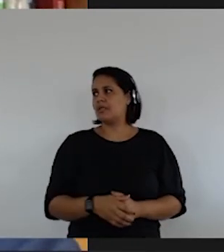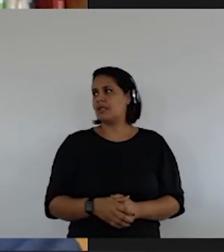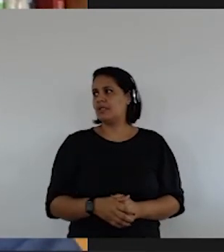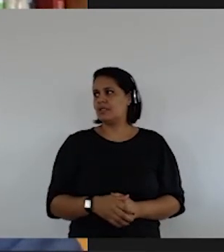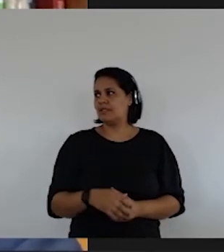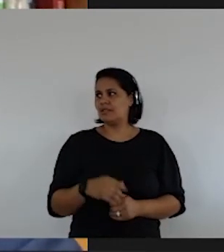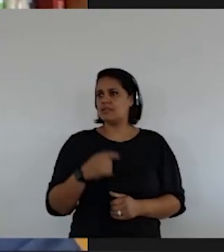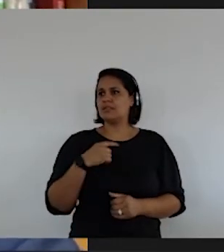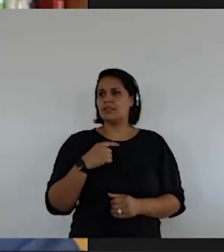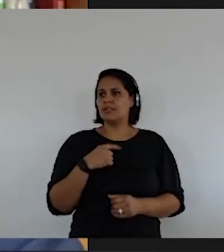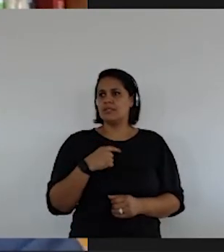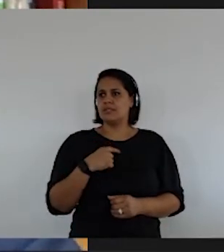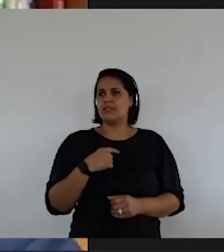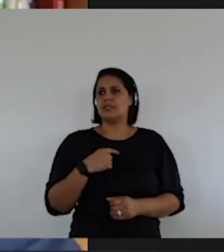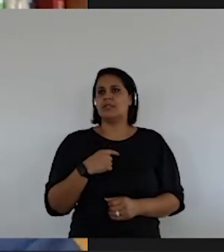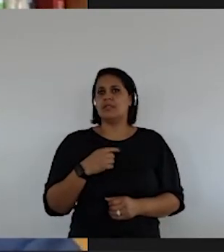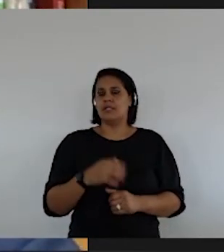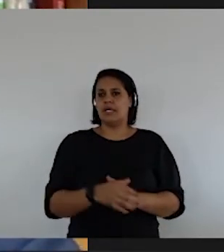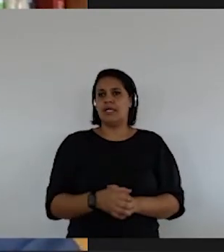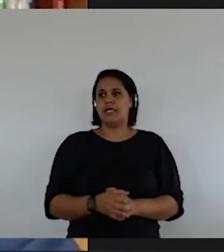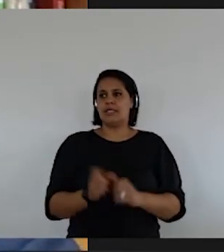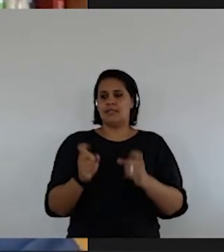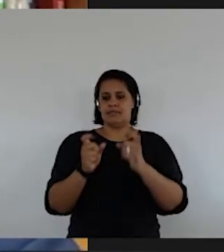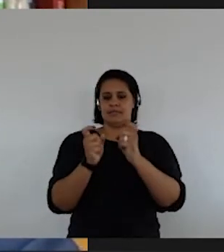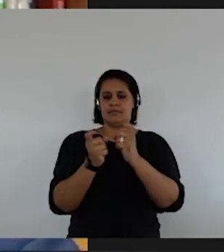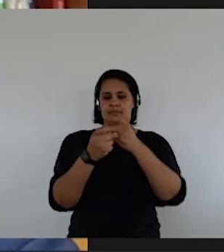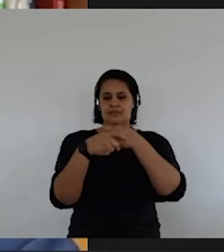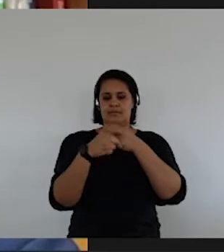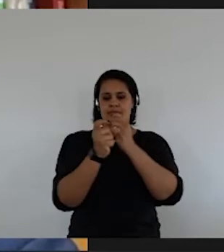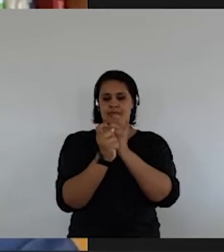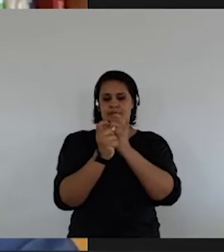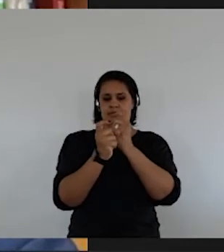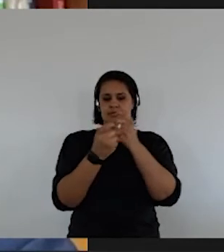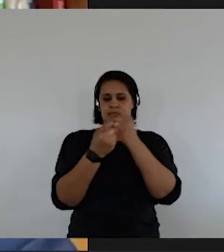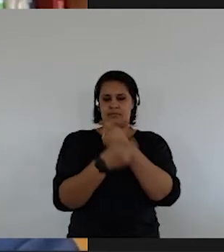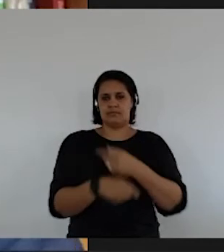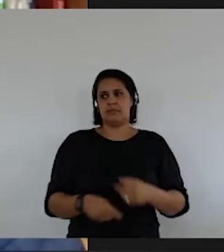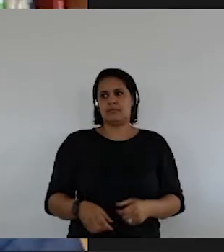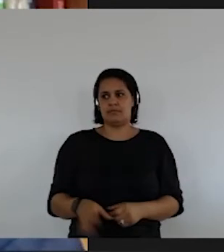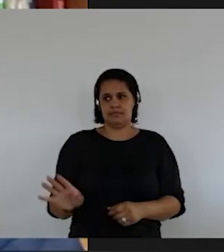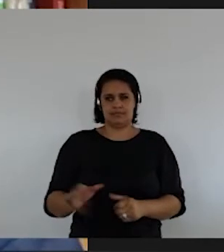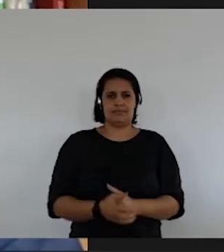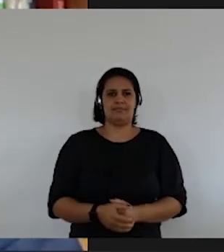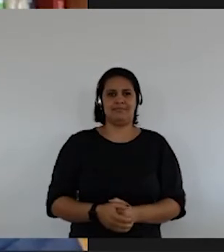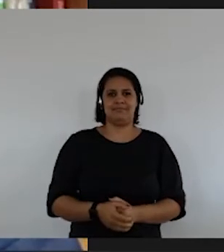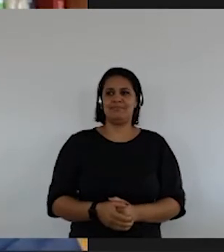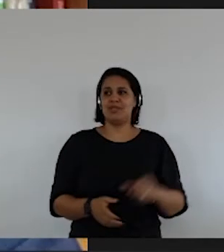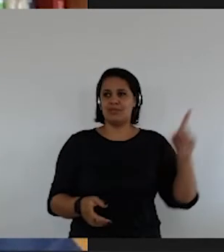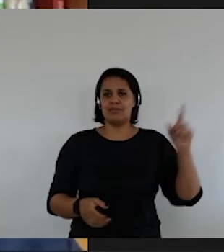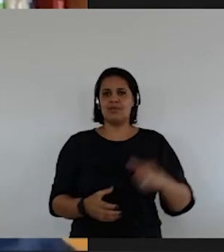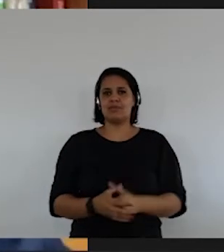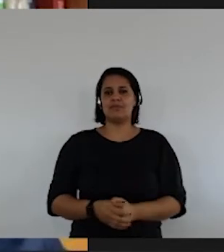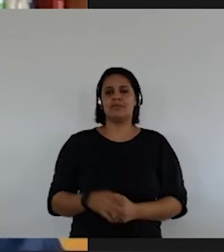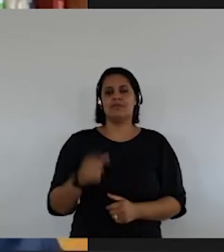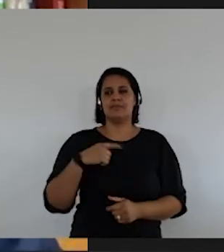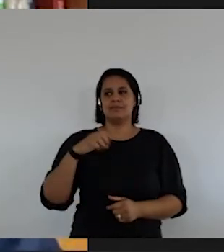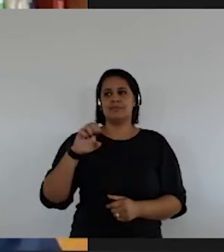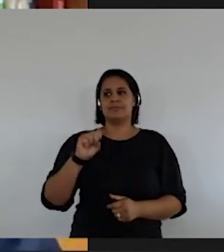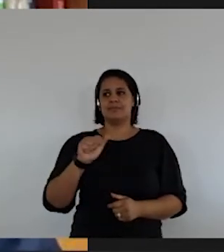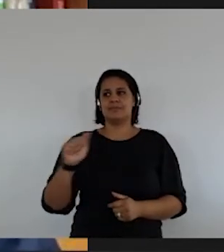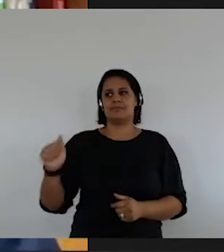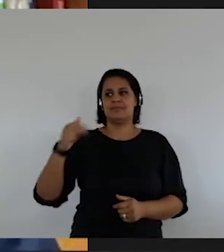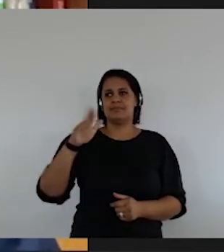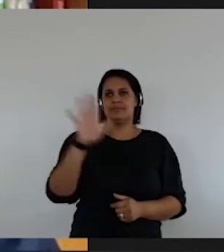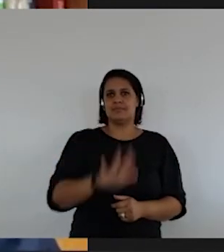Coimbra e de Salamanca. Quero renovar meus agradecimentos ao Conselho Federal, à ESA Nacional, na pessoa do